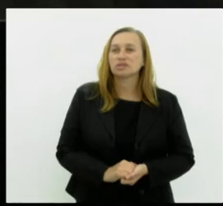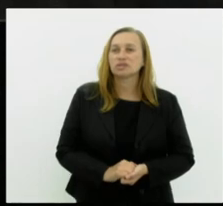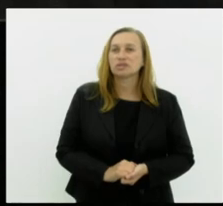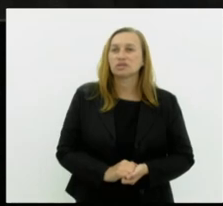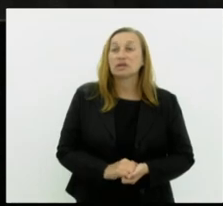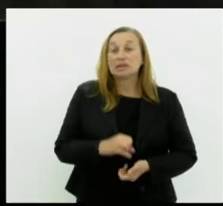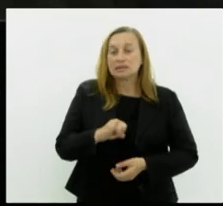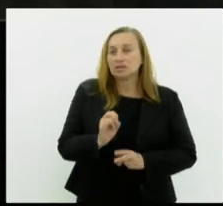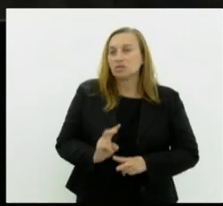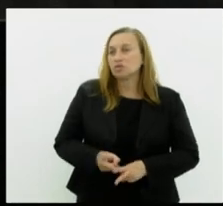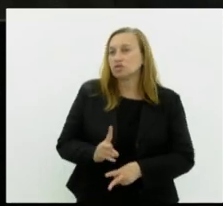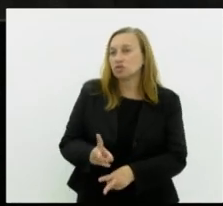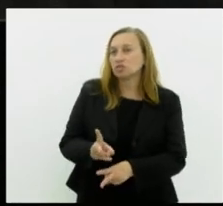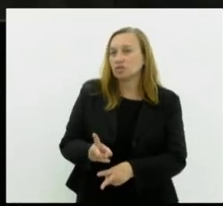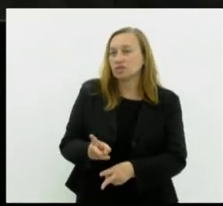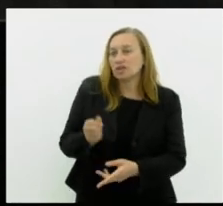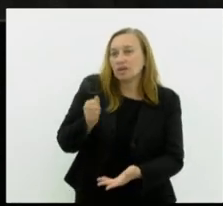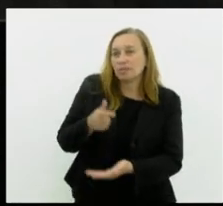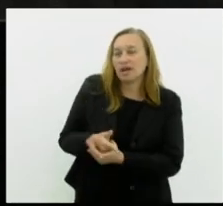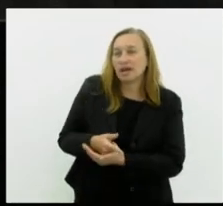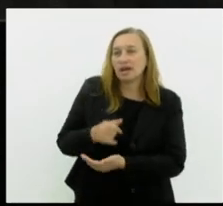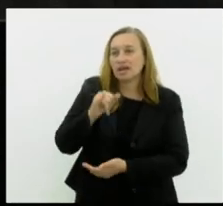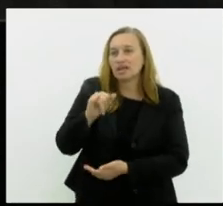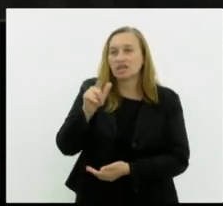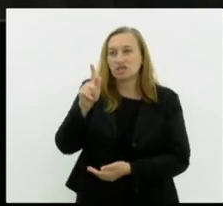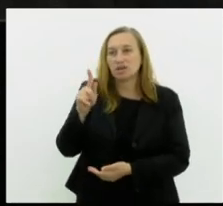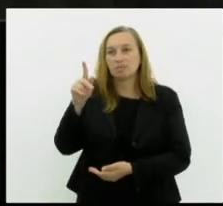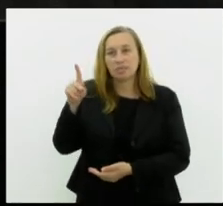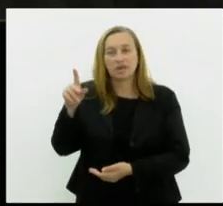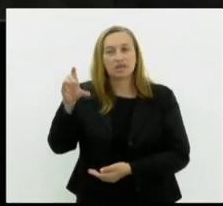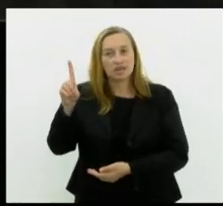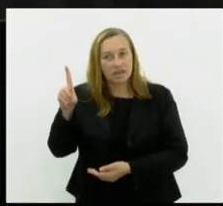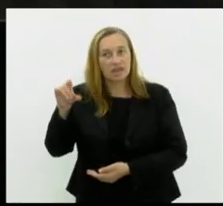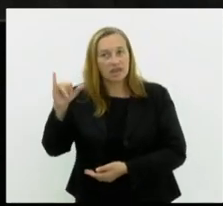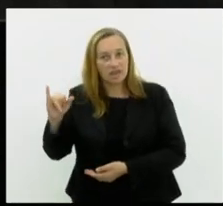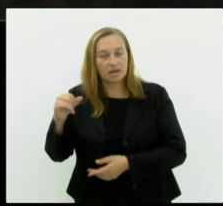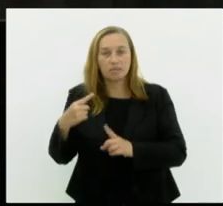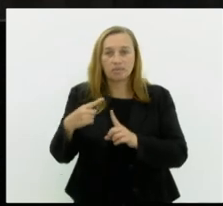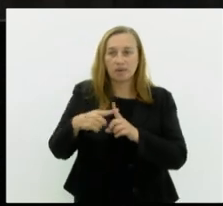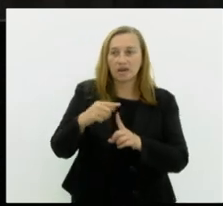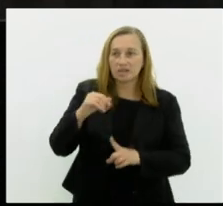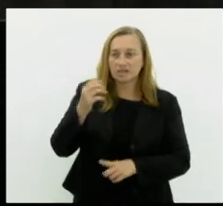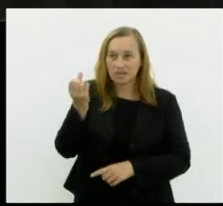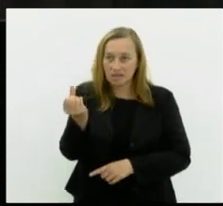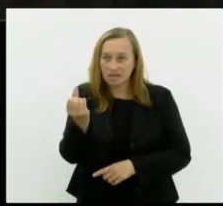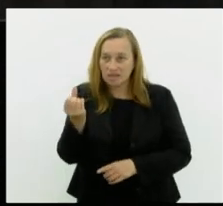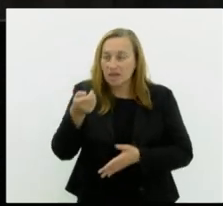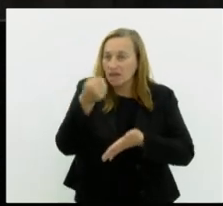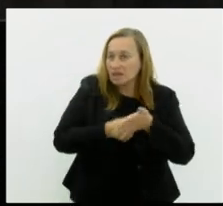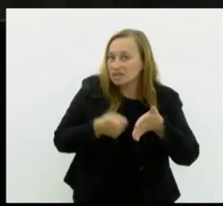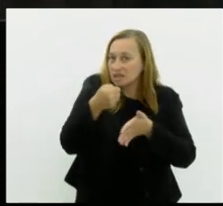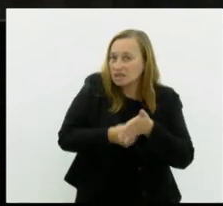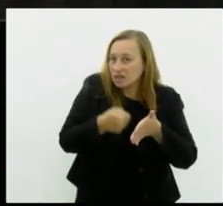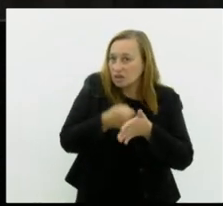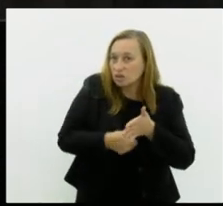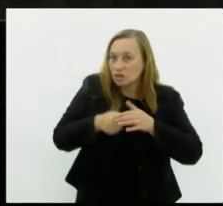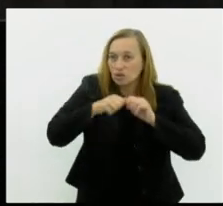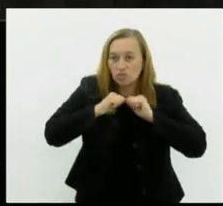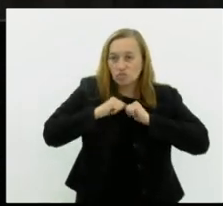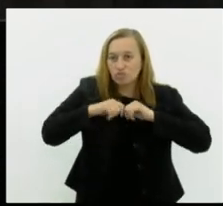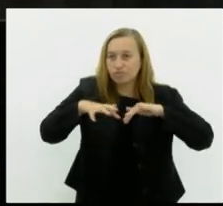se ele continuasse a pagar IGPDI mais 6. Essa luta nacional teve repercussão